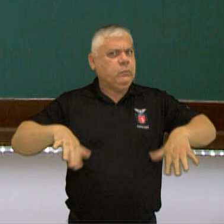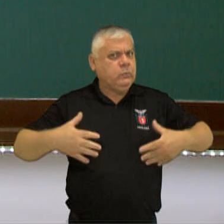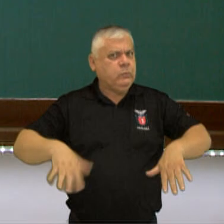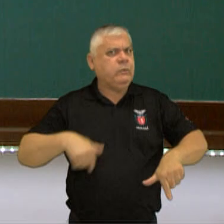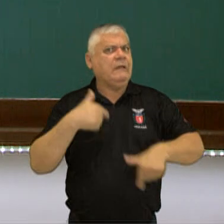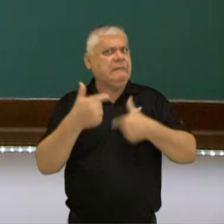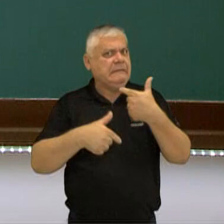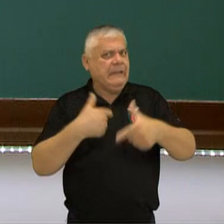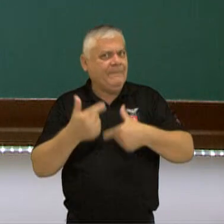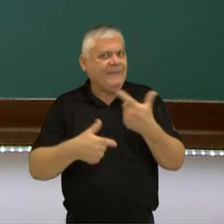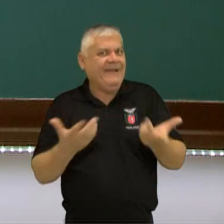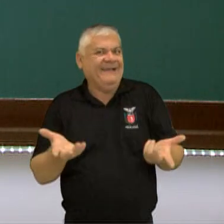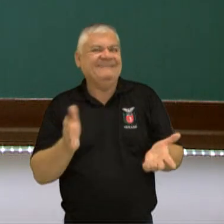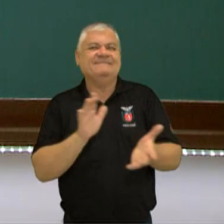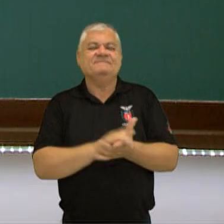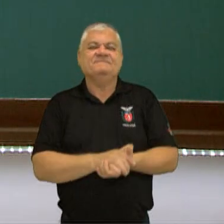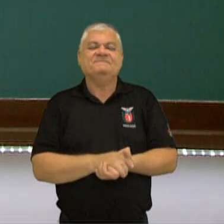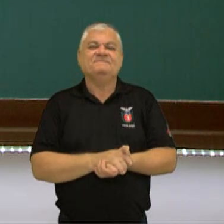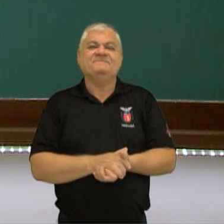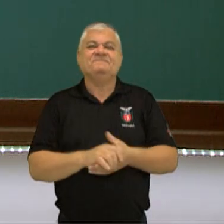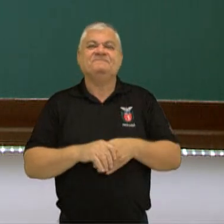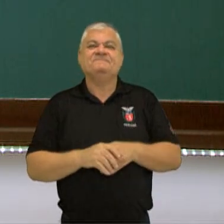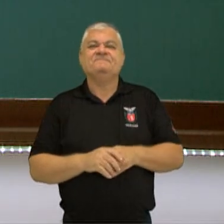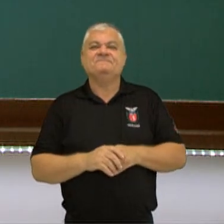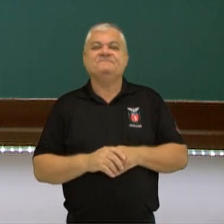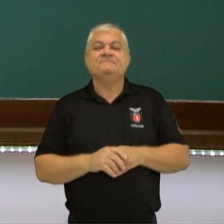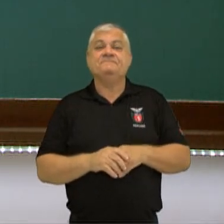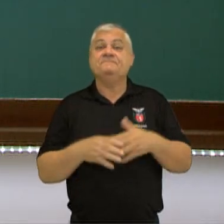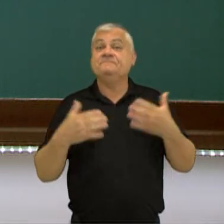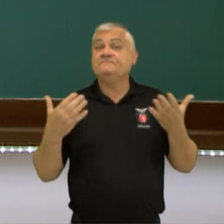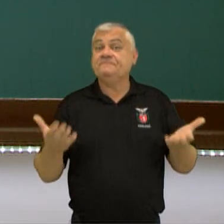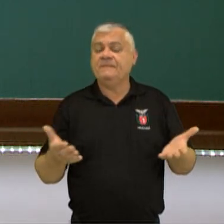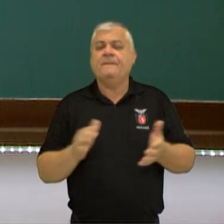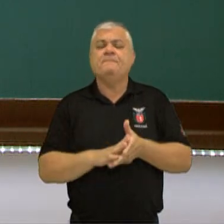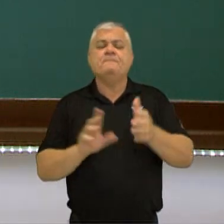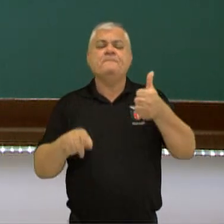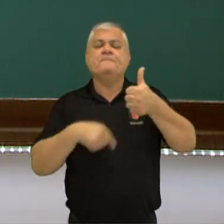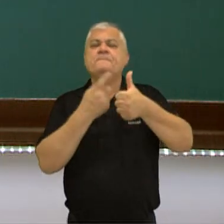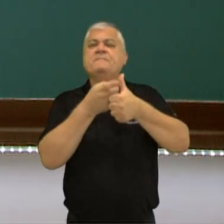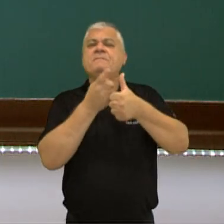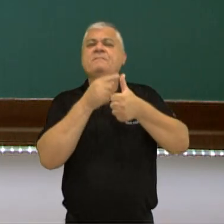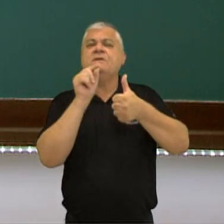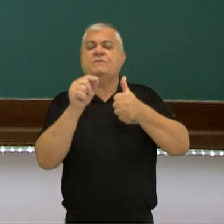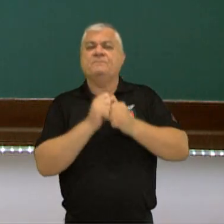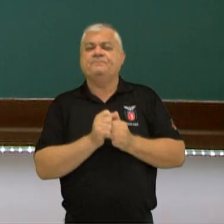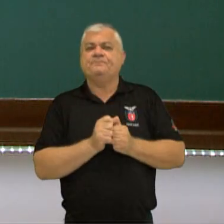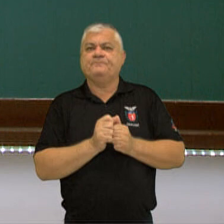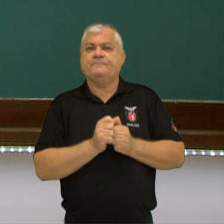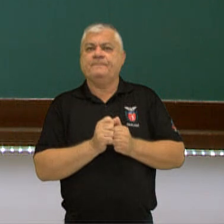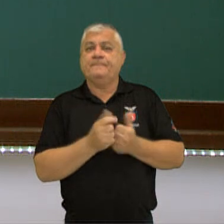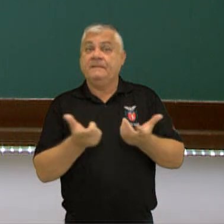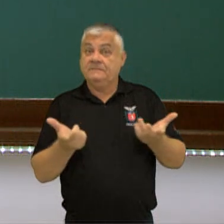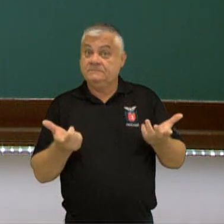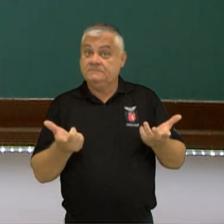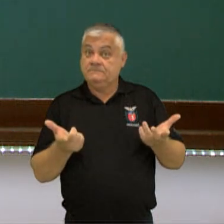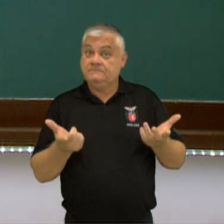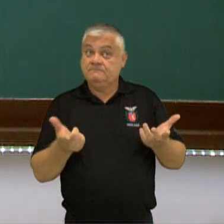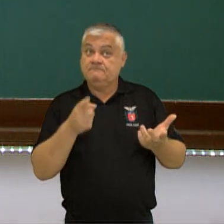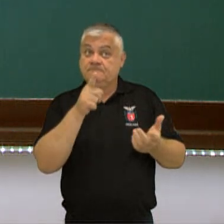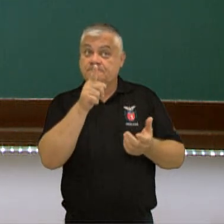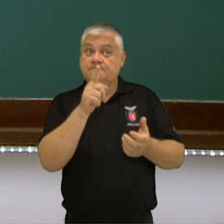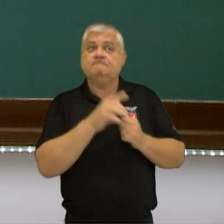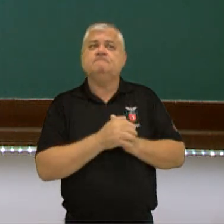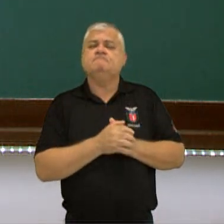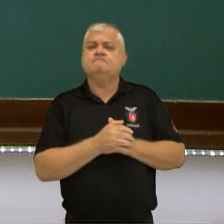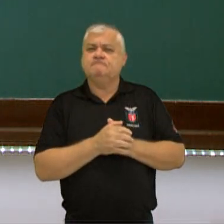hoje, ou neste instante, como queiram. Então vamos lá. Primeira situação, questionamentos para a aula de hoje. Ao